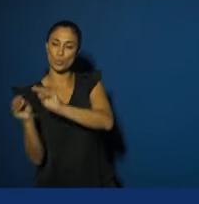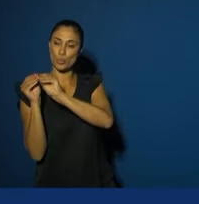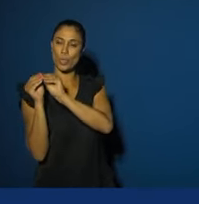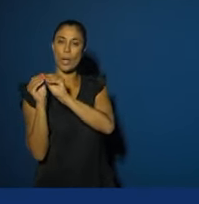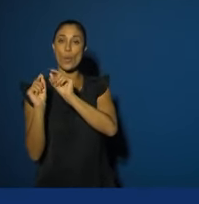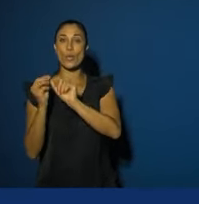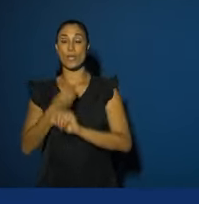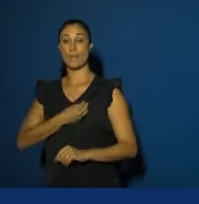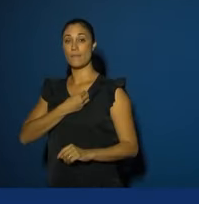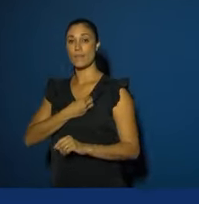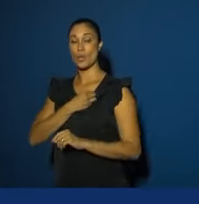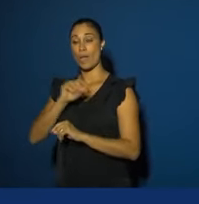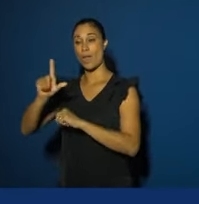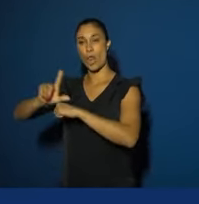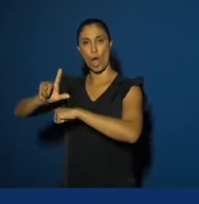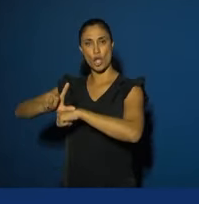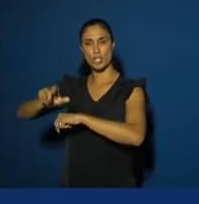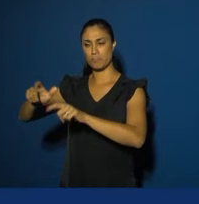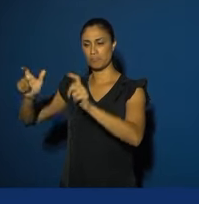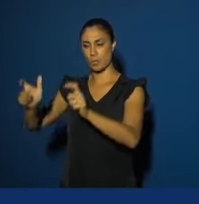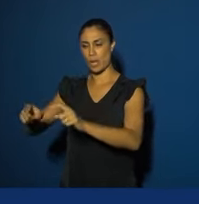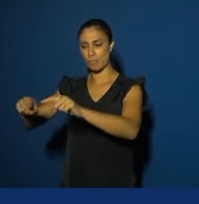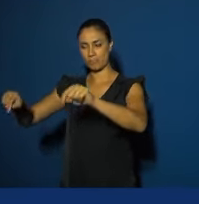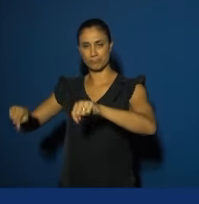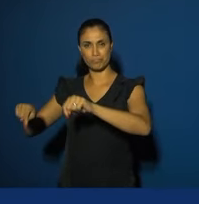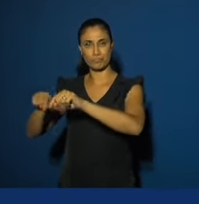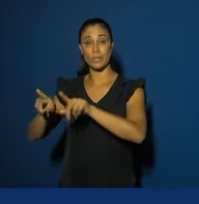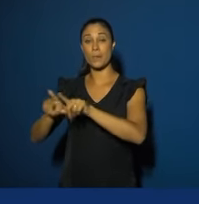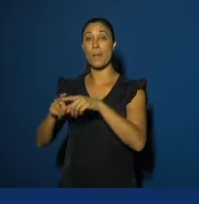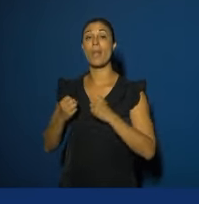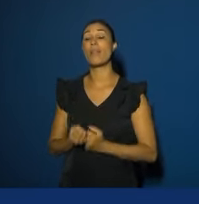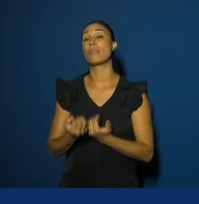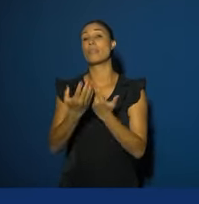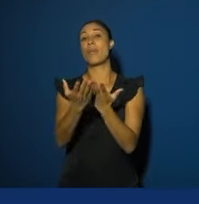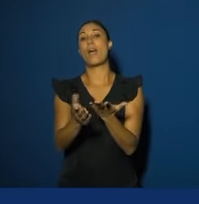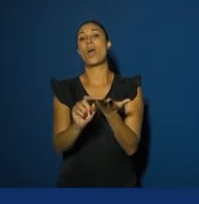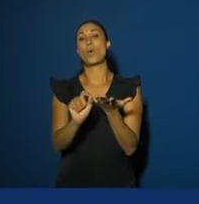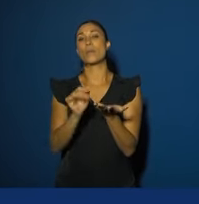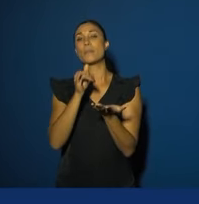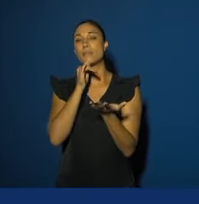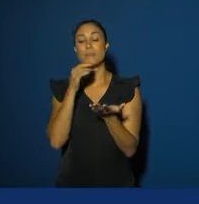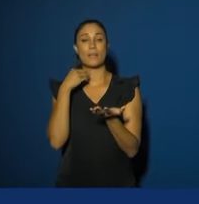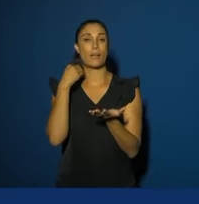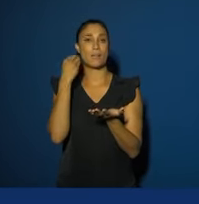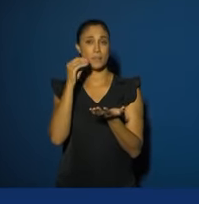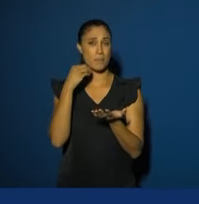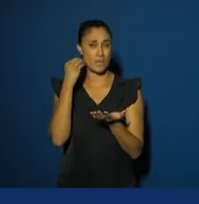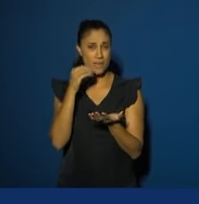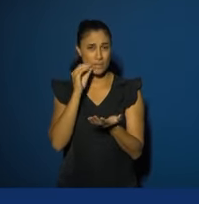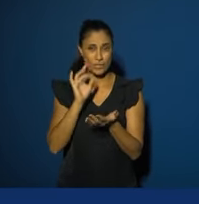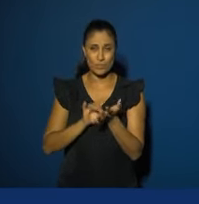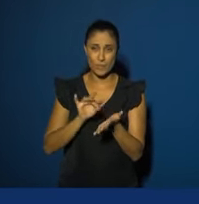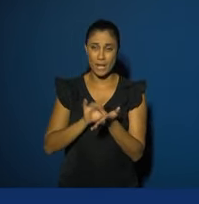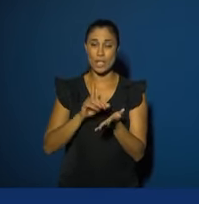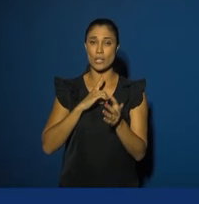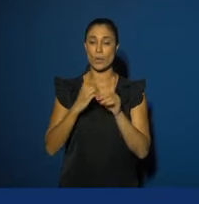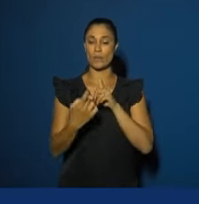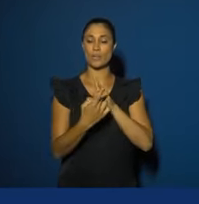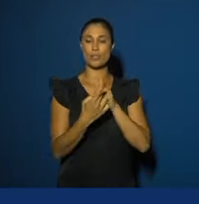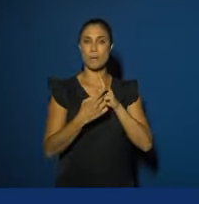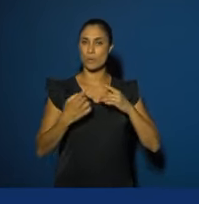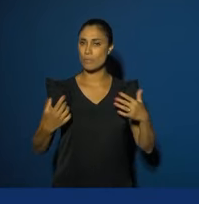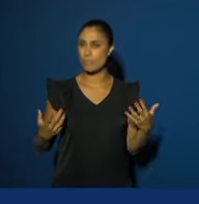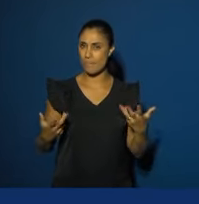que existe no físico eh e proporcionando talvez essa parte da experiência de realmente ter um atendimento